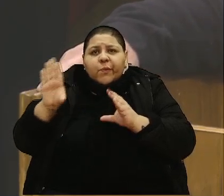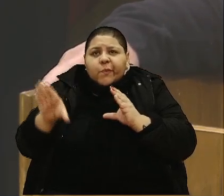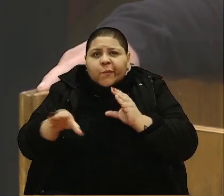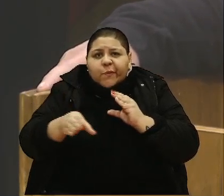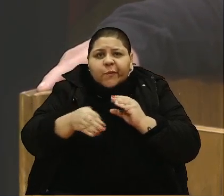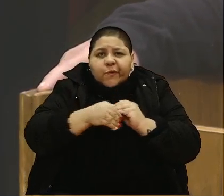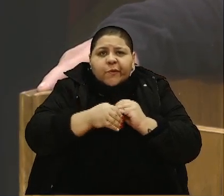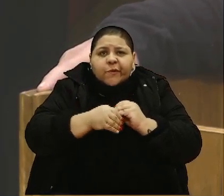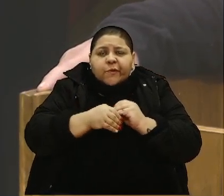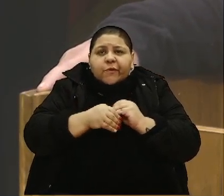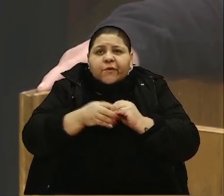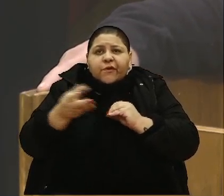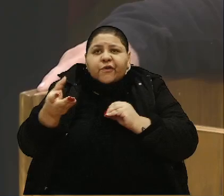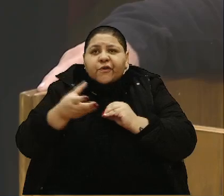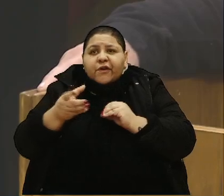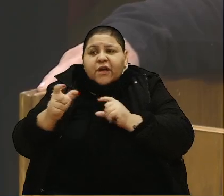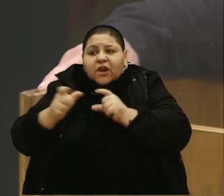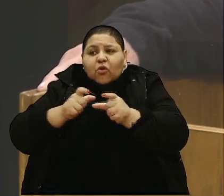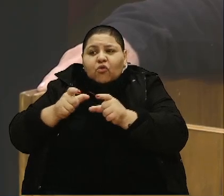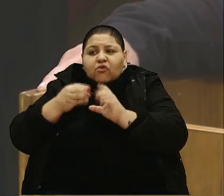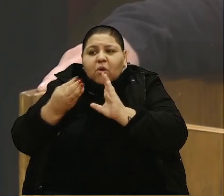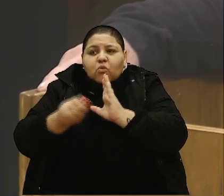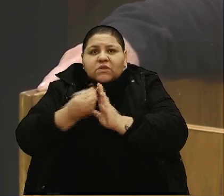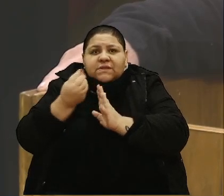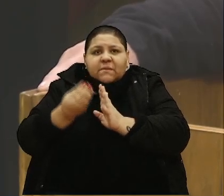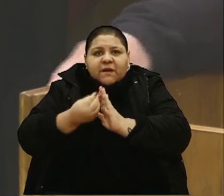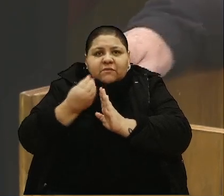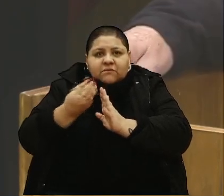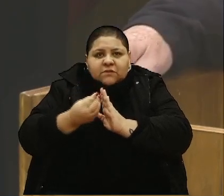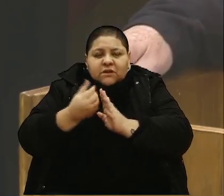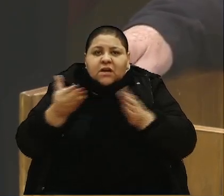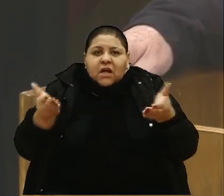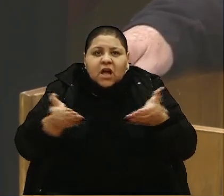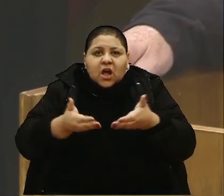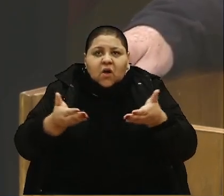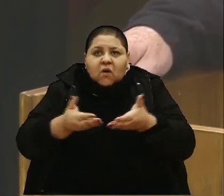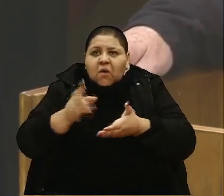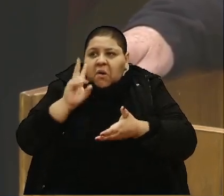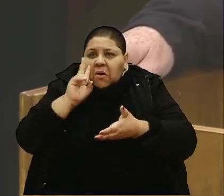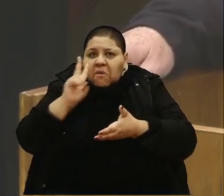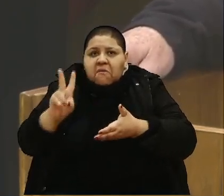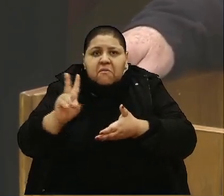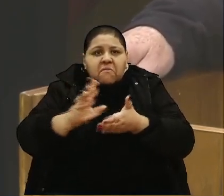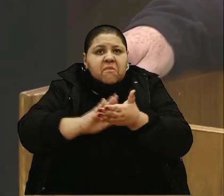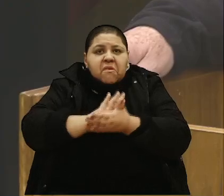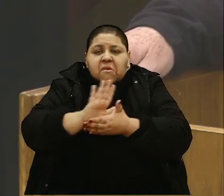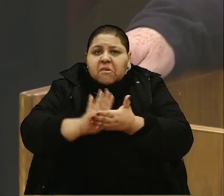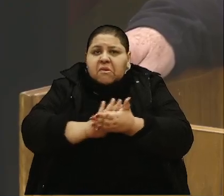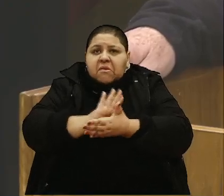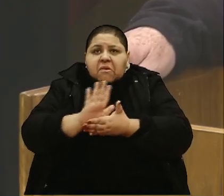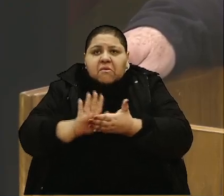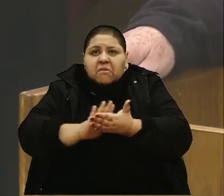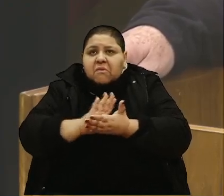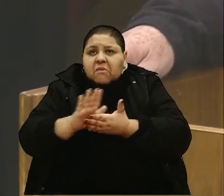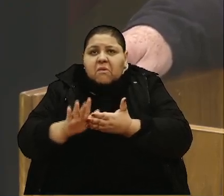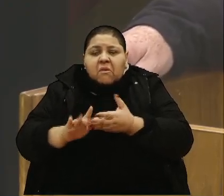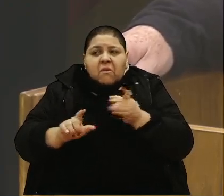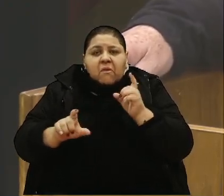que eles querem controlar o orçamento. Agora, eu não vejo ninguém